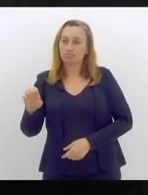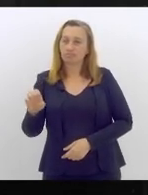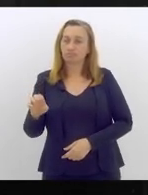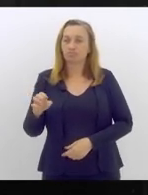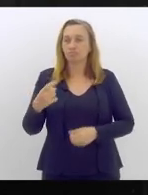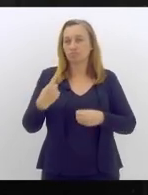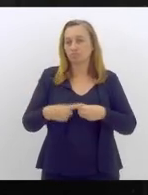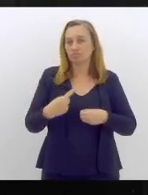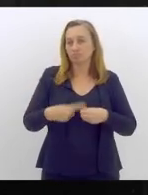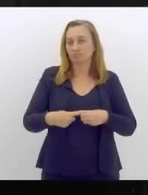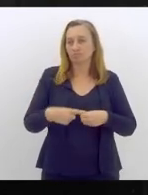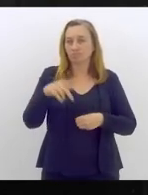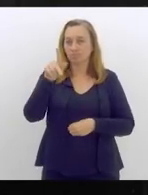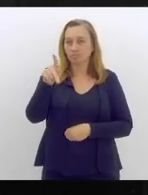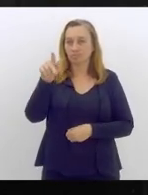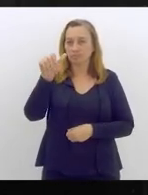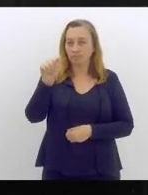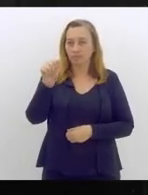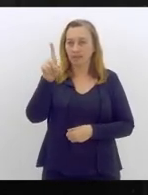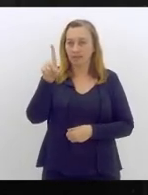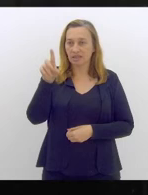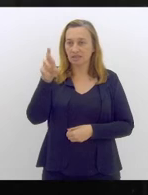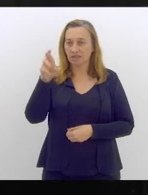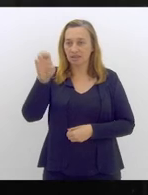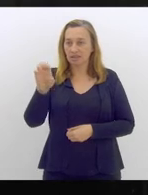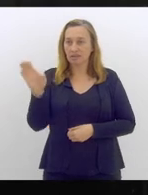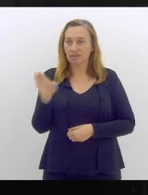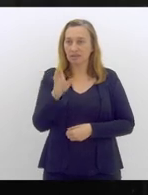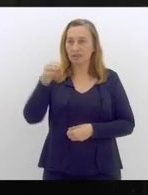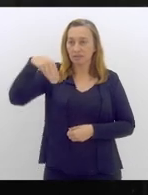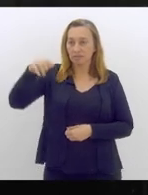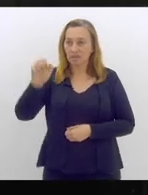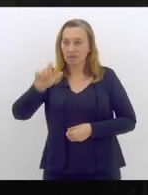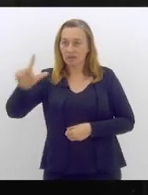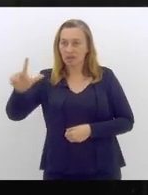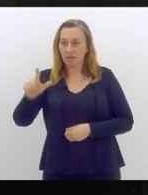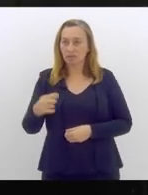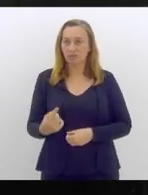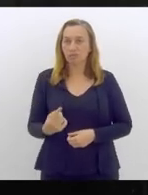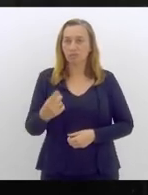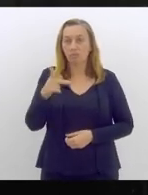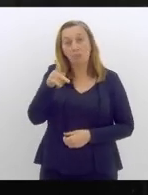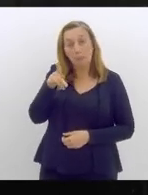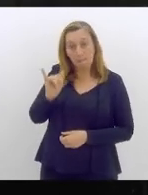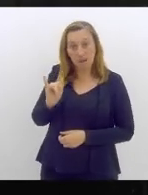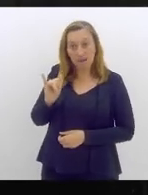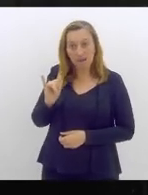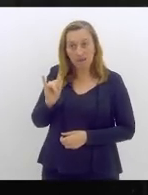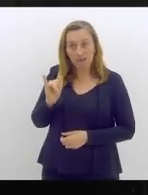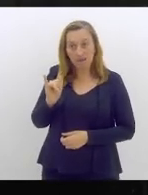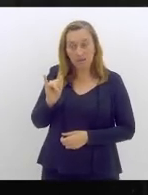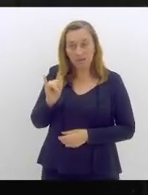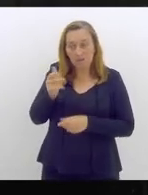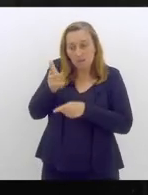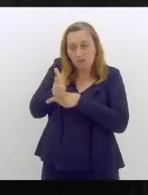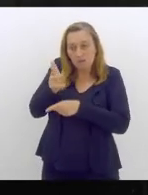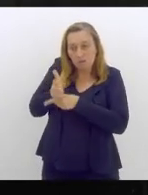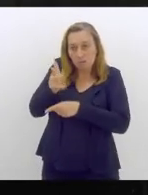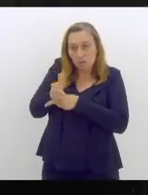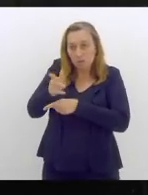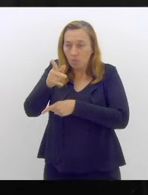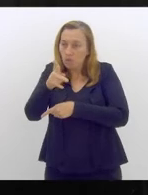no bairro de Padre Miguel onde um pai foi flagrado foi filmado